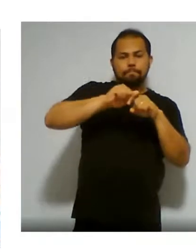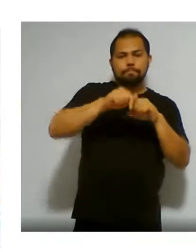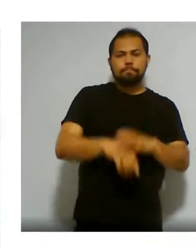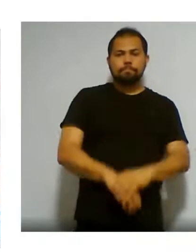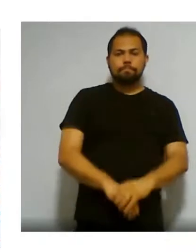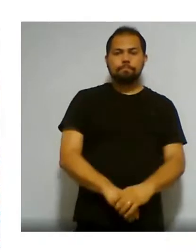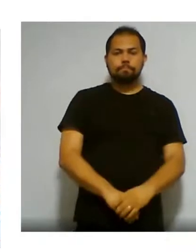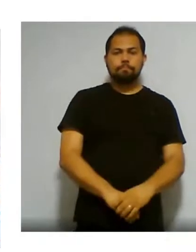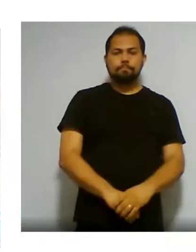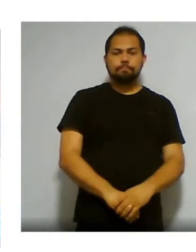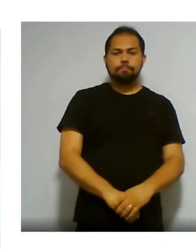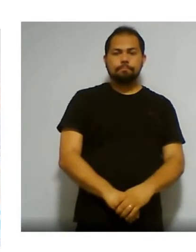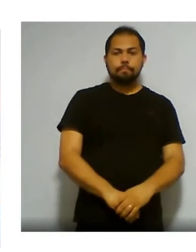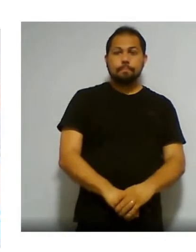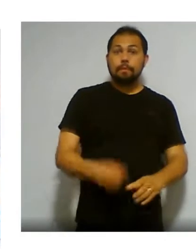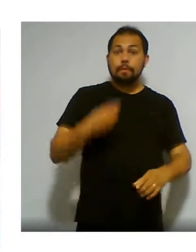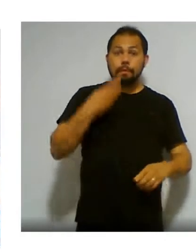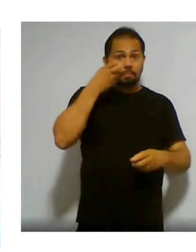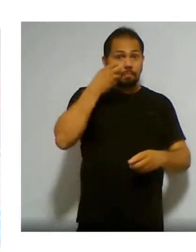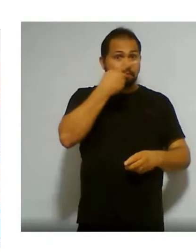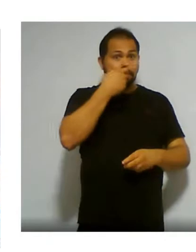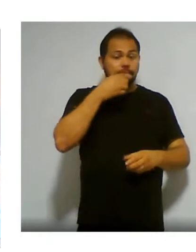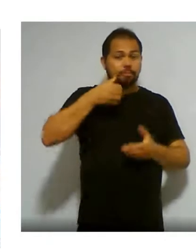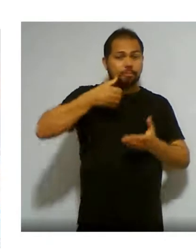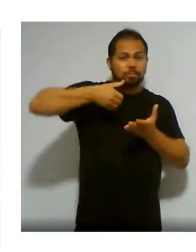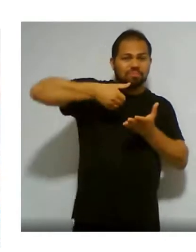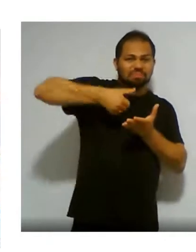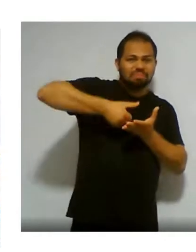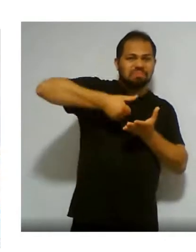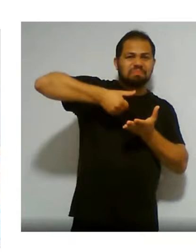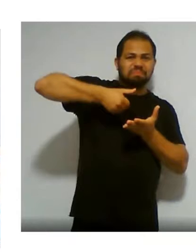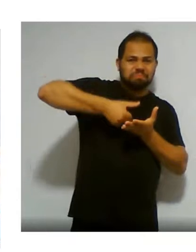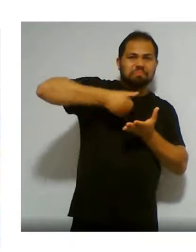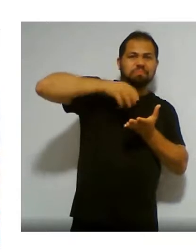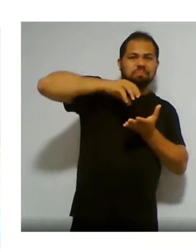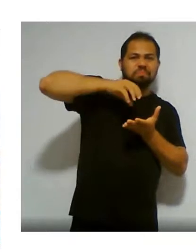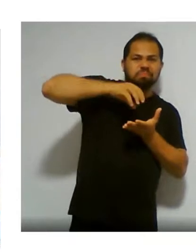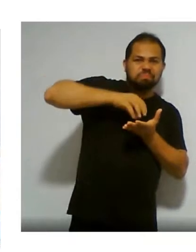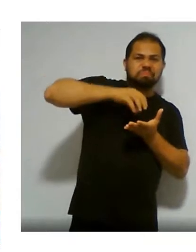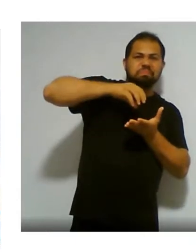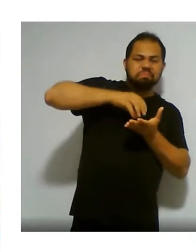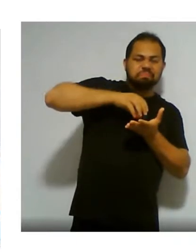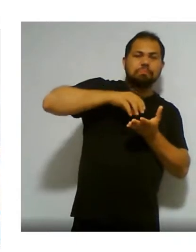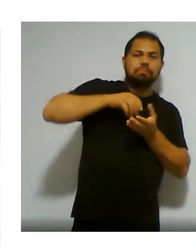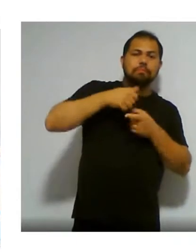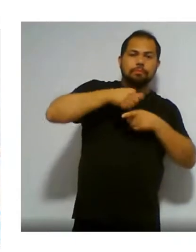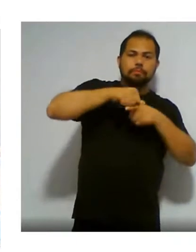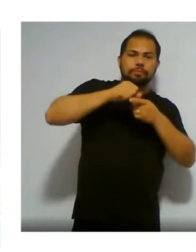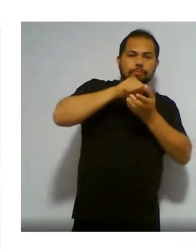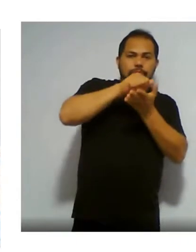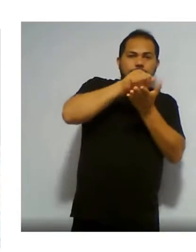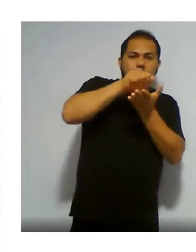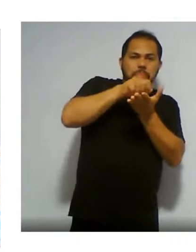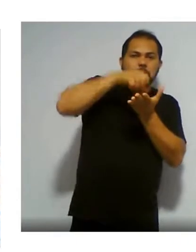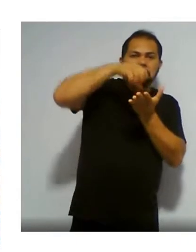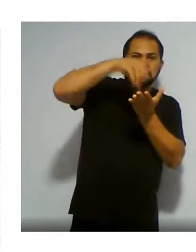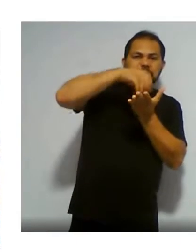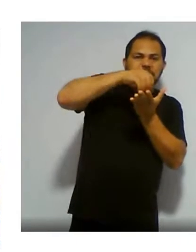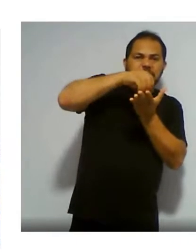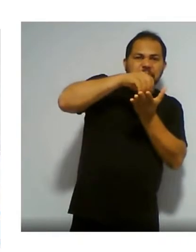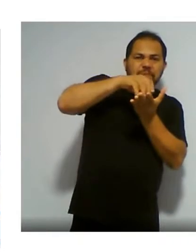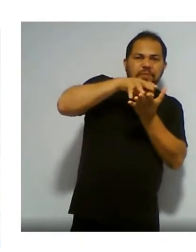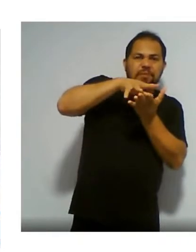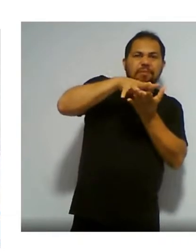Então, a pessoa está apertando aí para manter a pressão, está bem presa, ó. E aí a pasta térmica está bem espalhada na superfície. Lembra que eu falei para não arranhar a